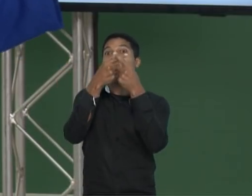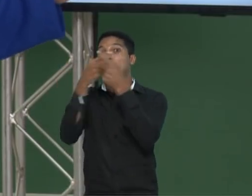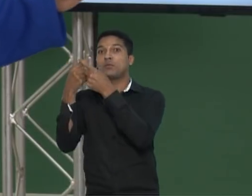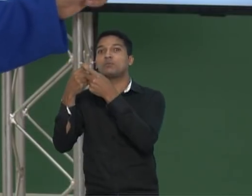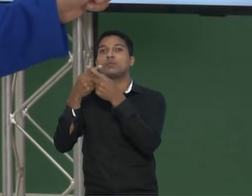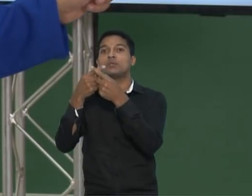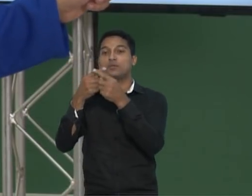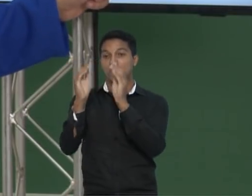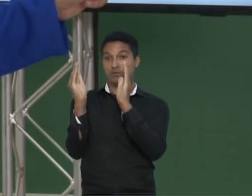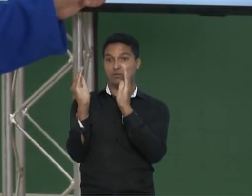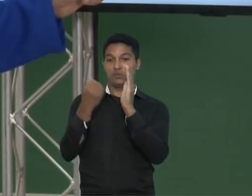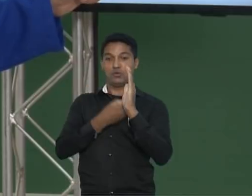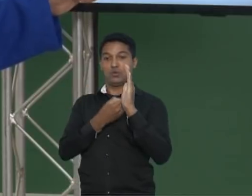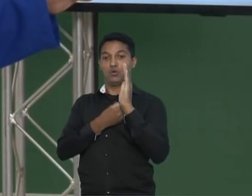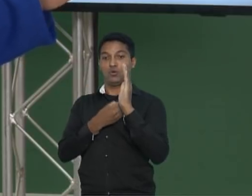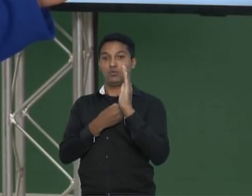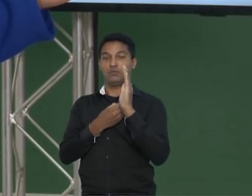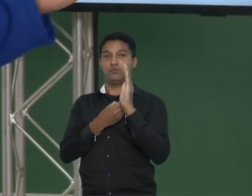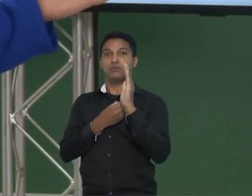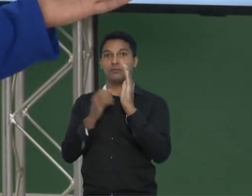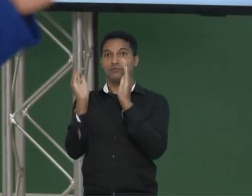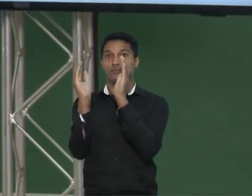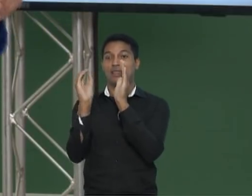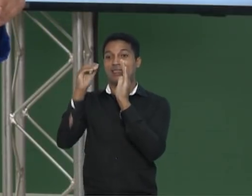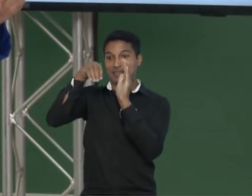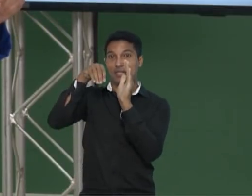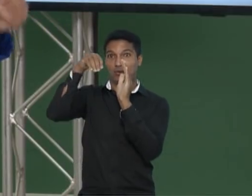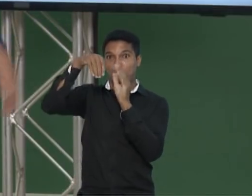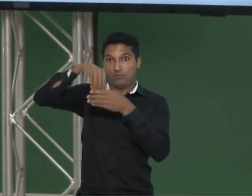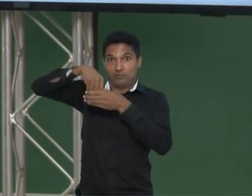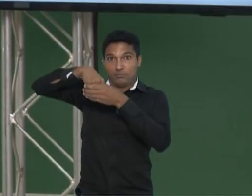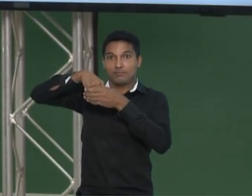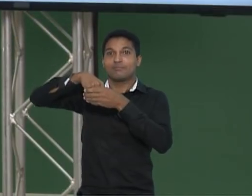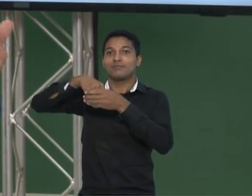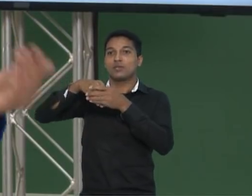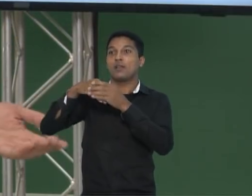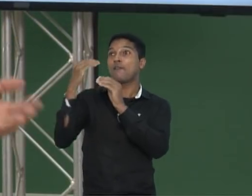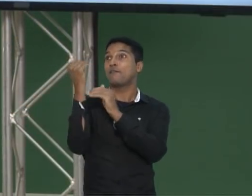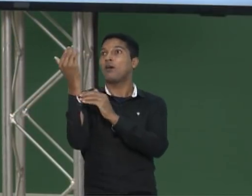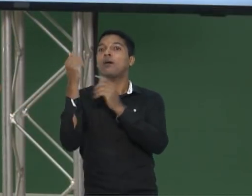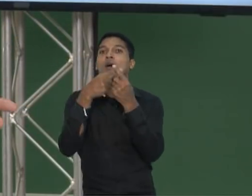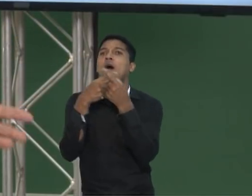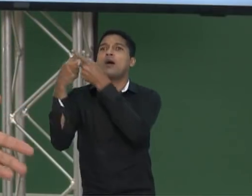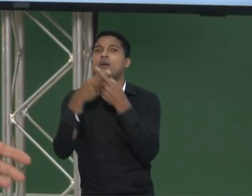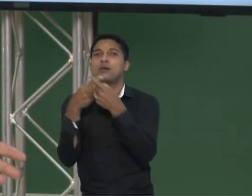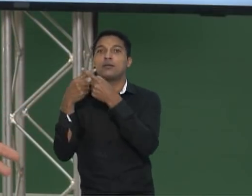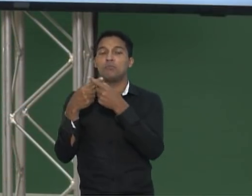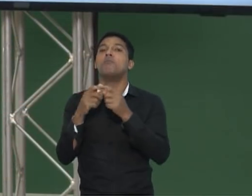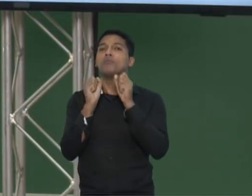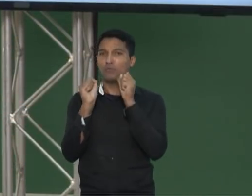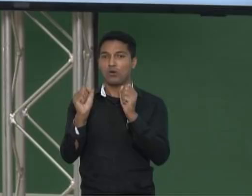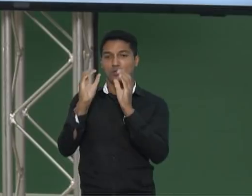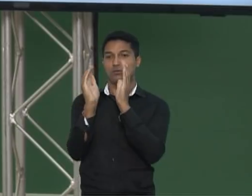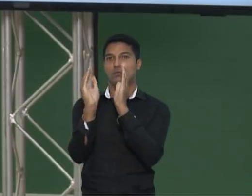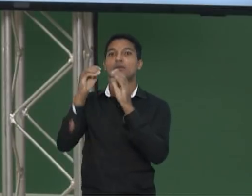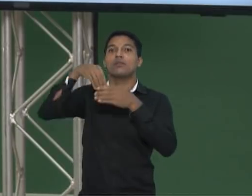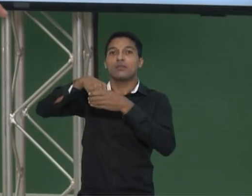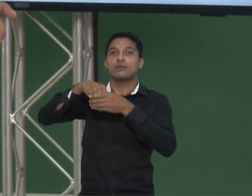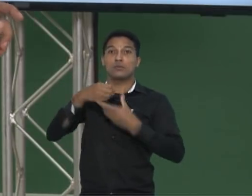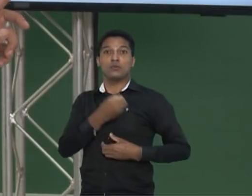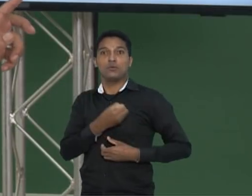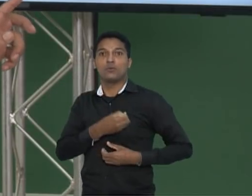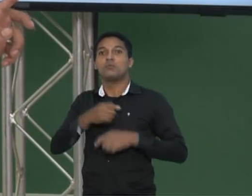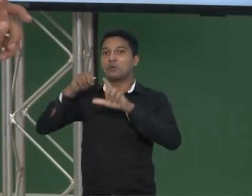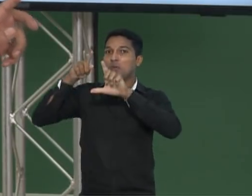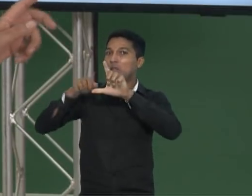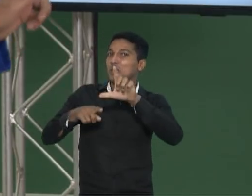os números, os termos que estão dentro do parênteses, que pode ser números, letras, enfim. Mas agora nós estamos